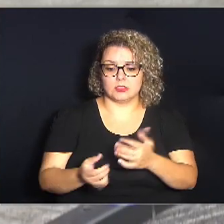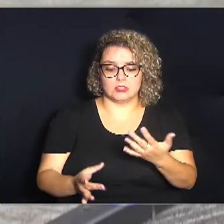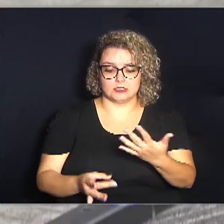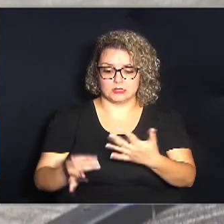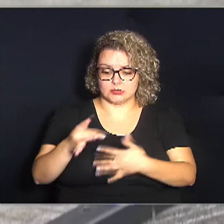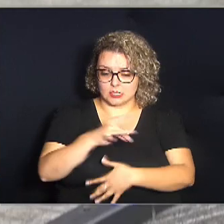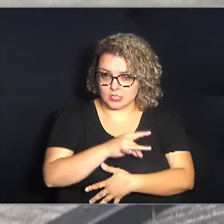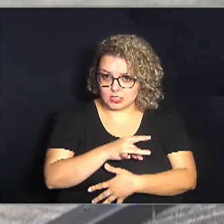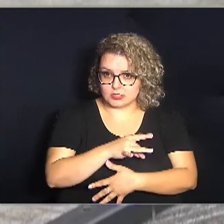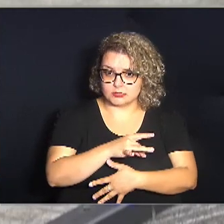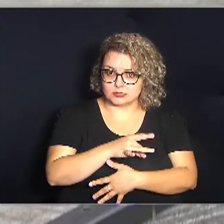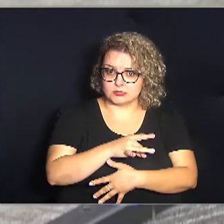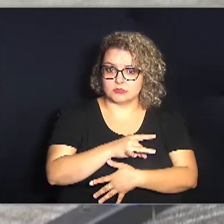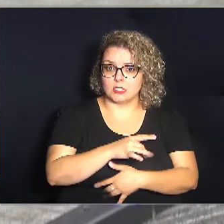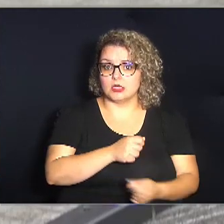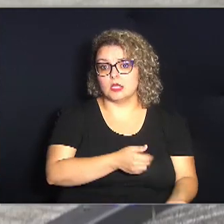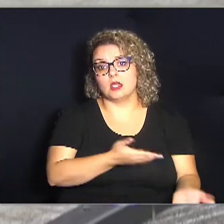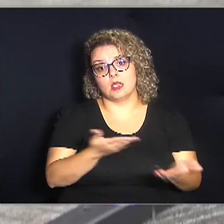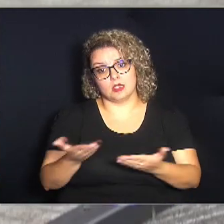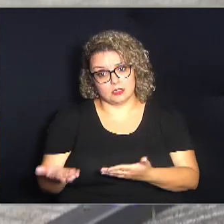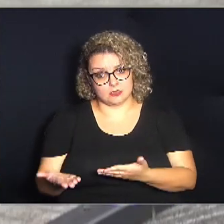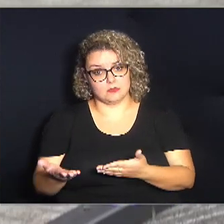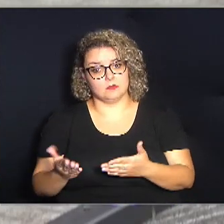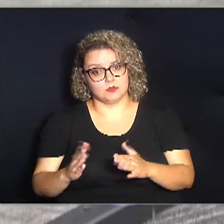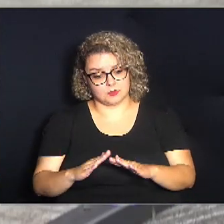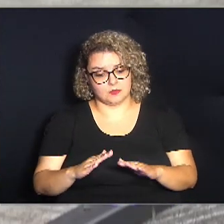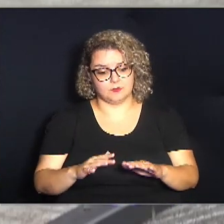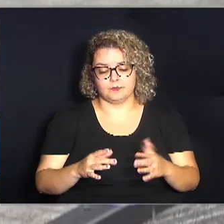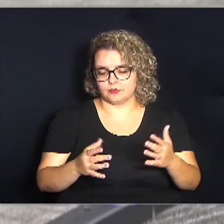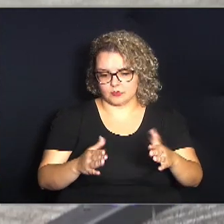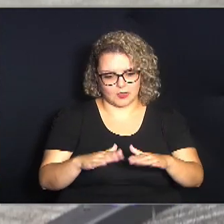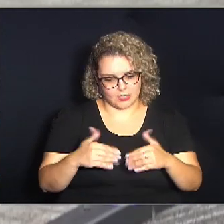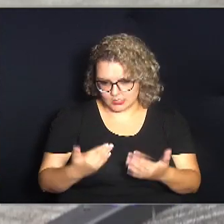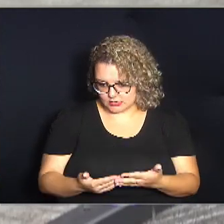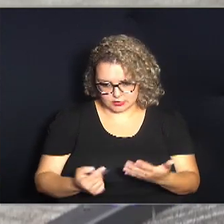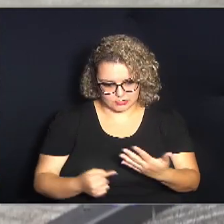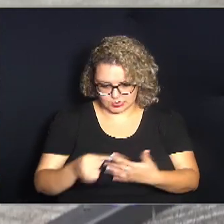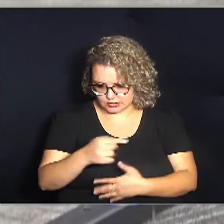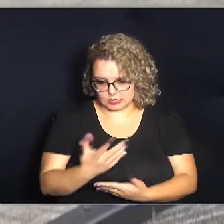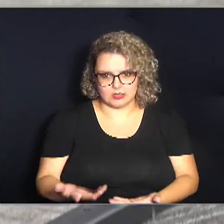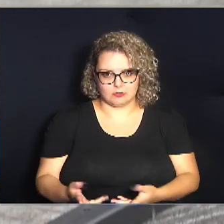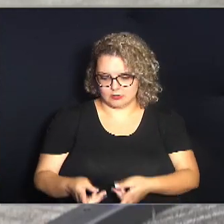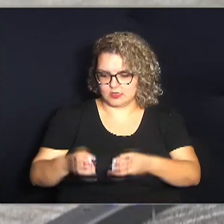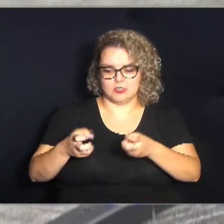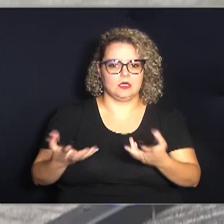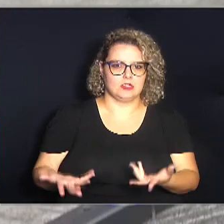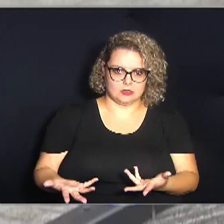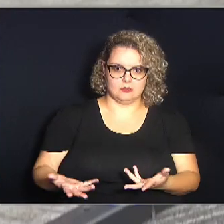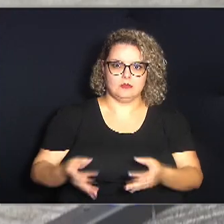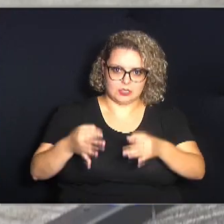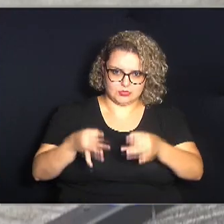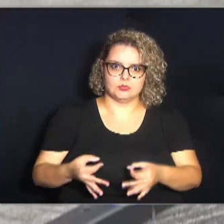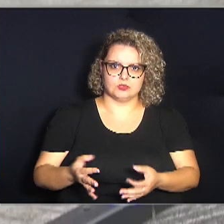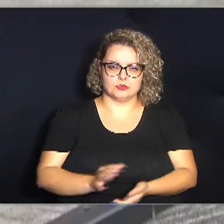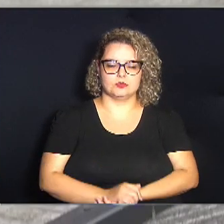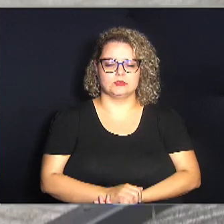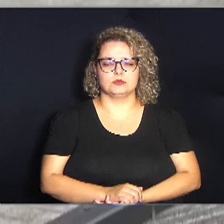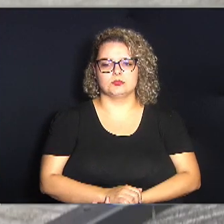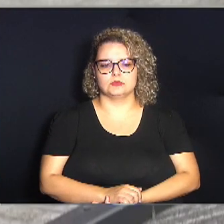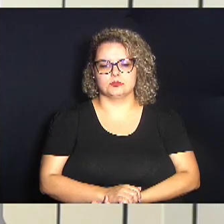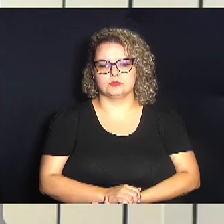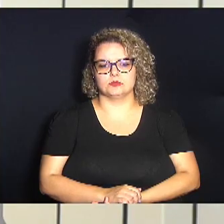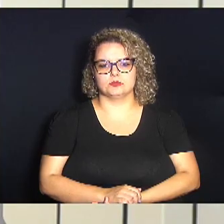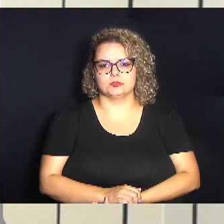e possa apresentar aí requisitos da percepção desse bônus, requisitos mais justos.